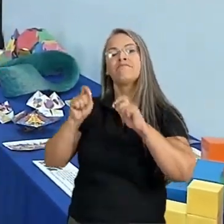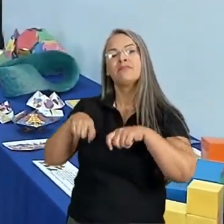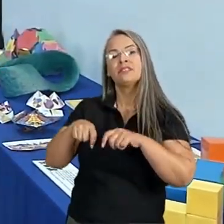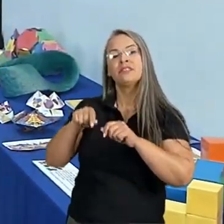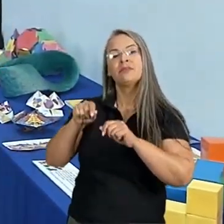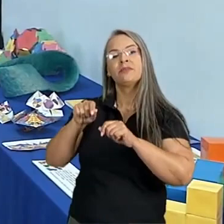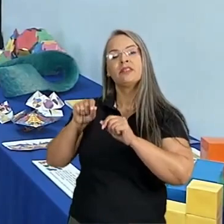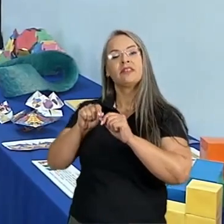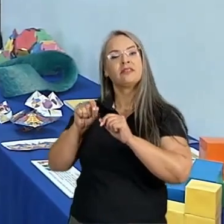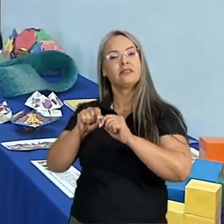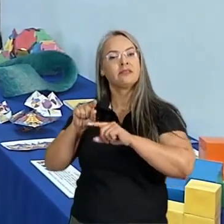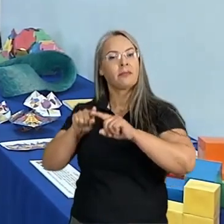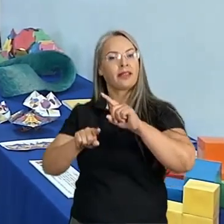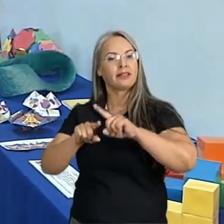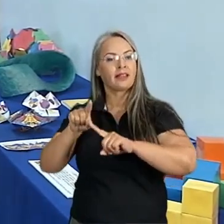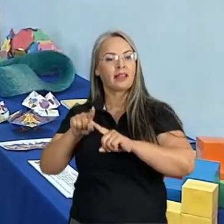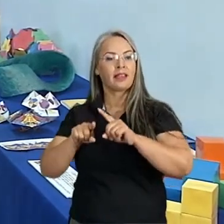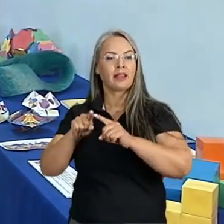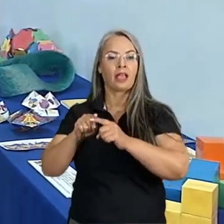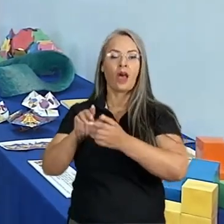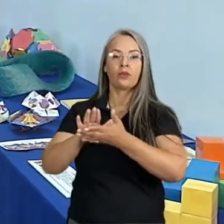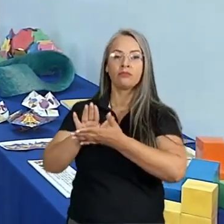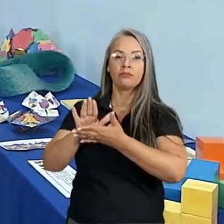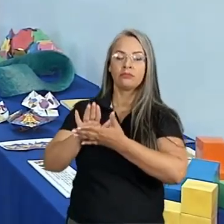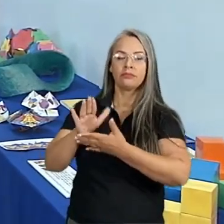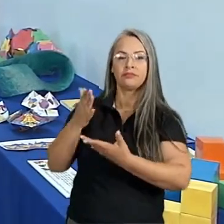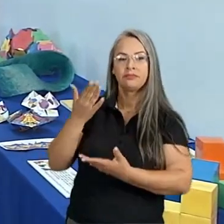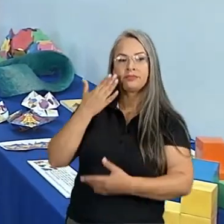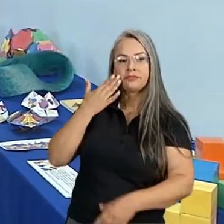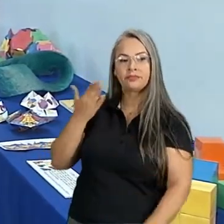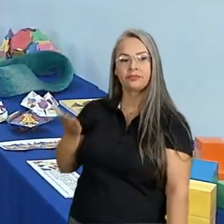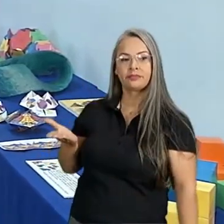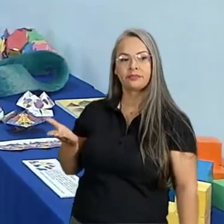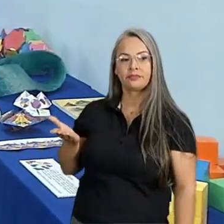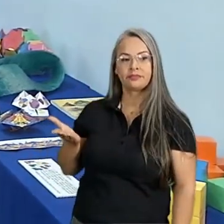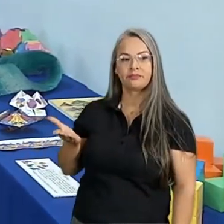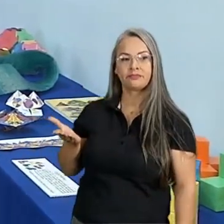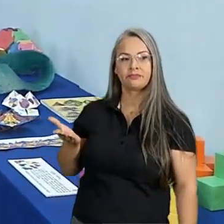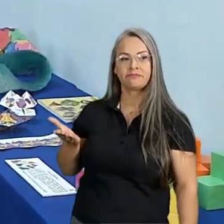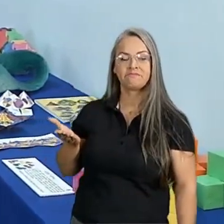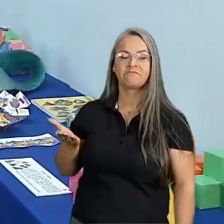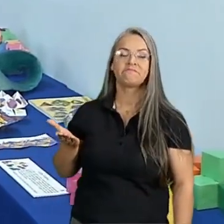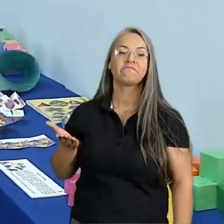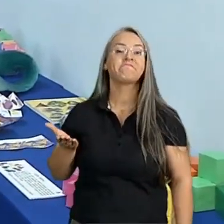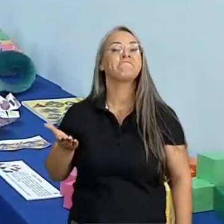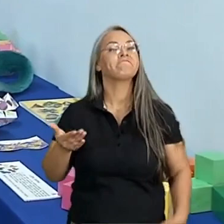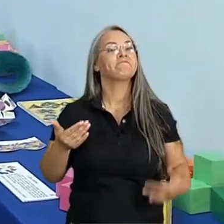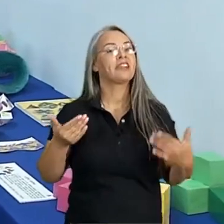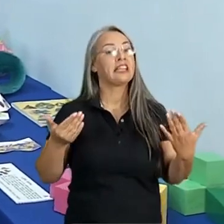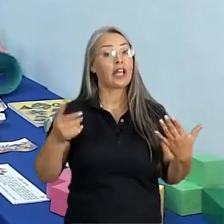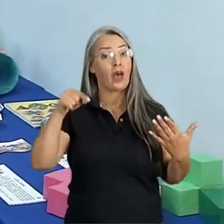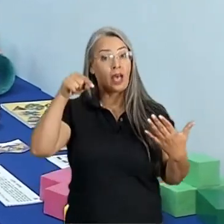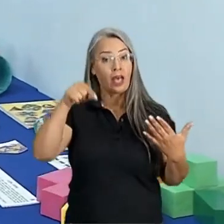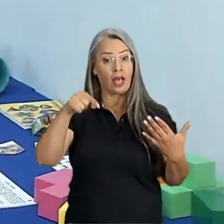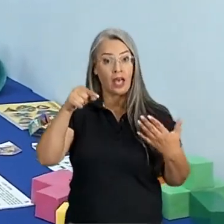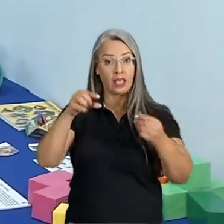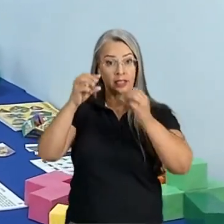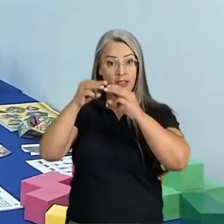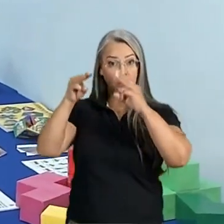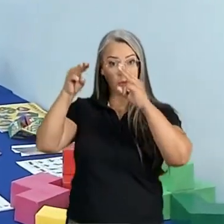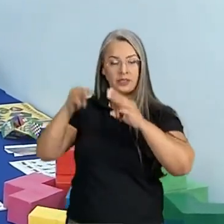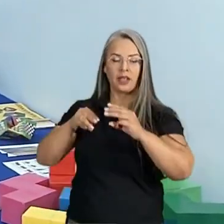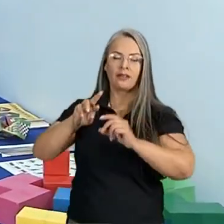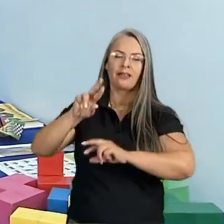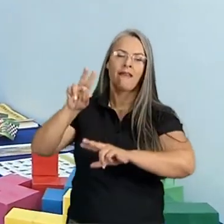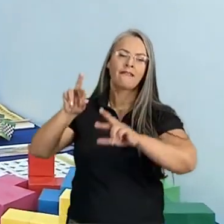bem manuais aqui da cultura make isso muito obrigada Professor então aqui no museu a gente tem várias atividades que elas podem ser feitas